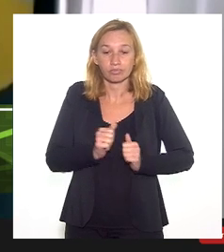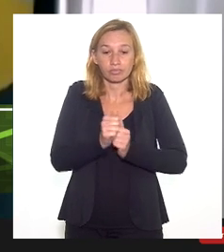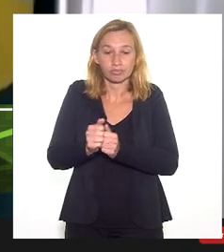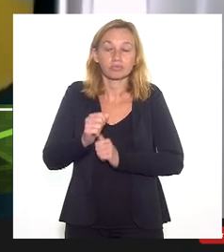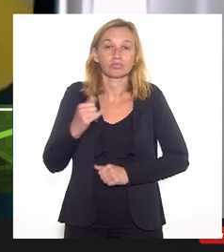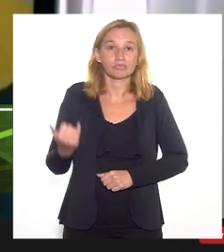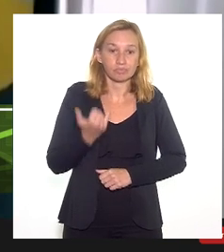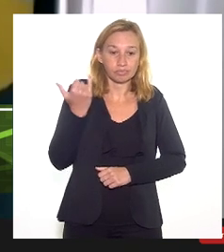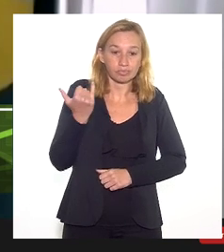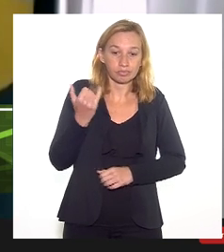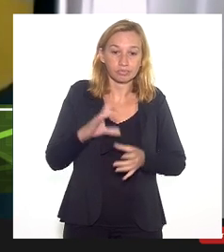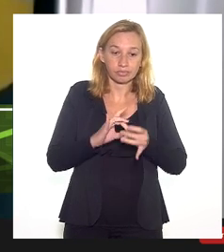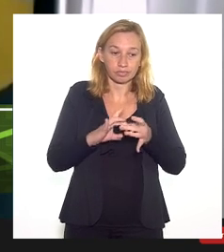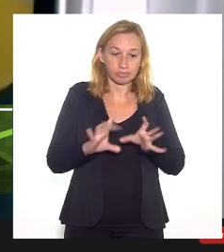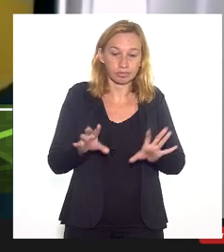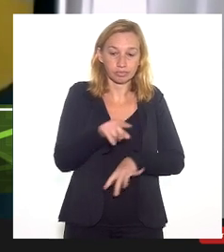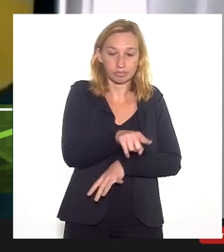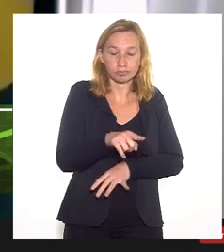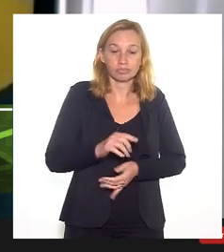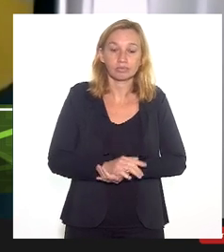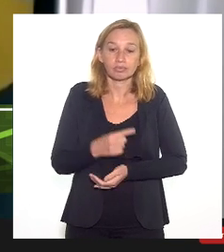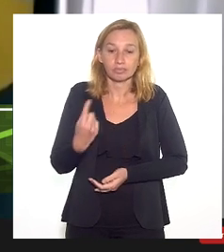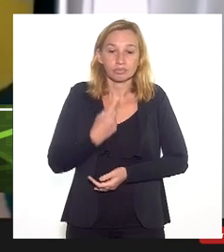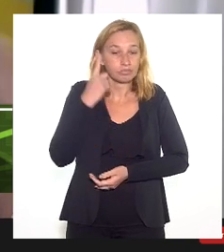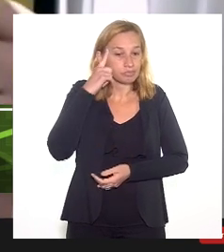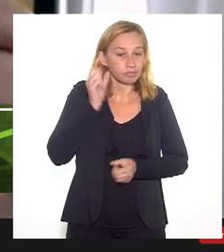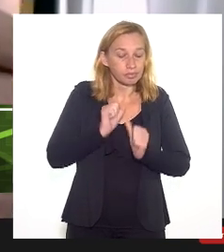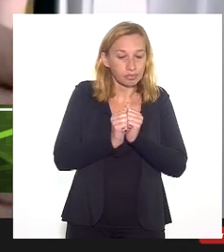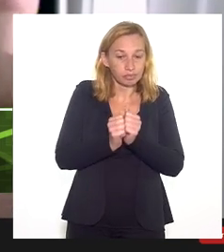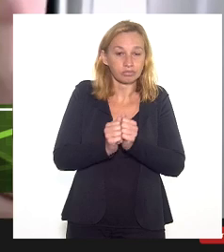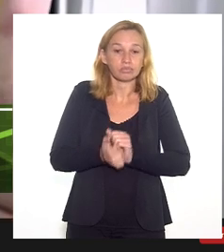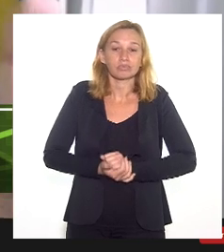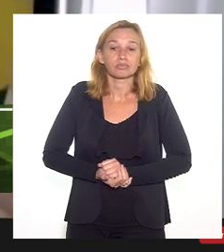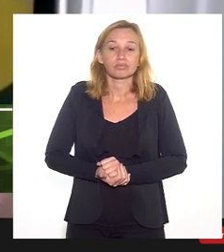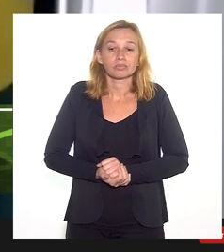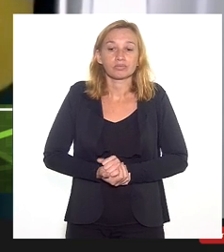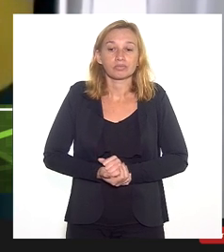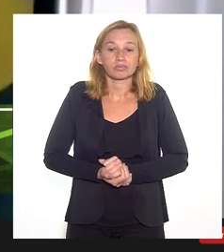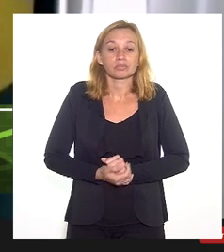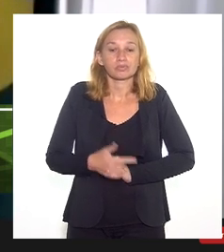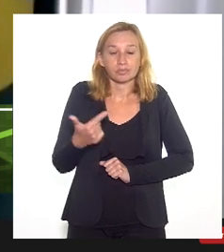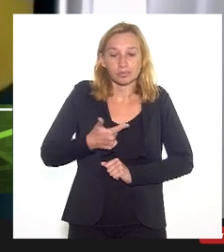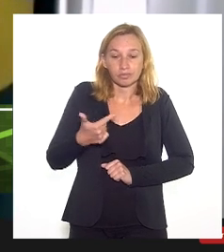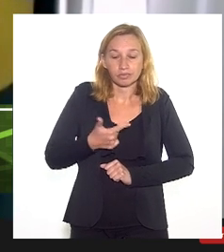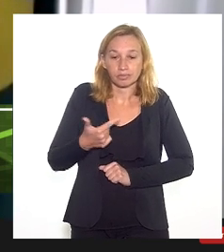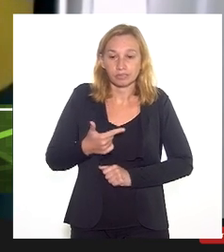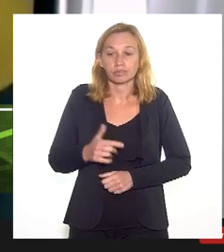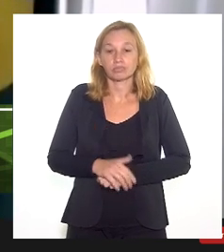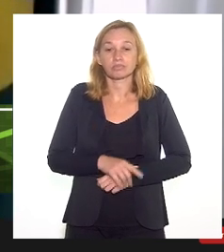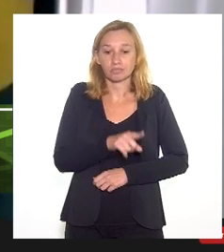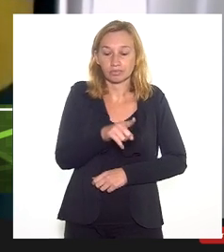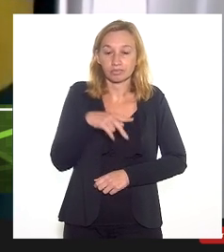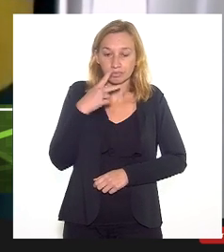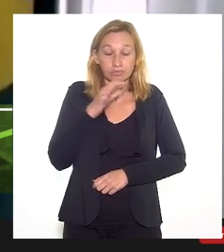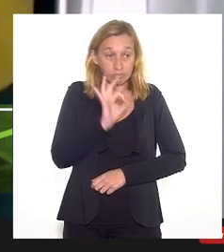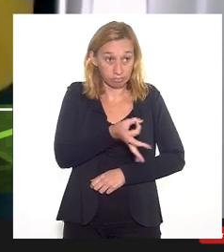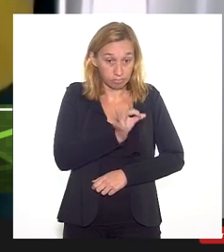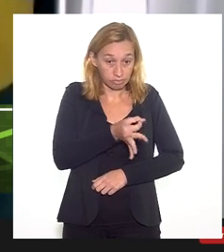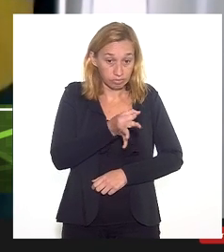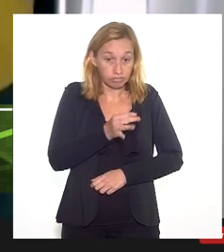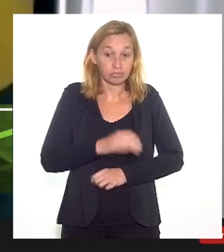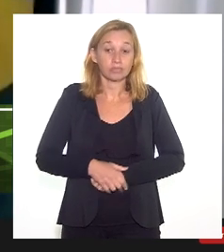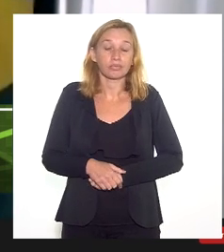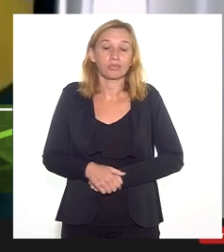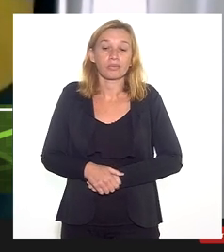importante que eu deixo aqui para nós pensarmos juntos em segundo lugar isso que você falou está corretíssimo inclusive